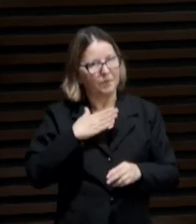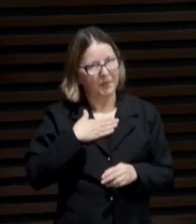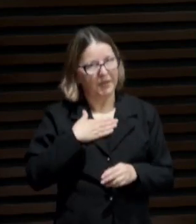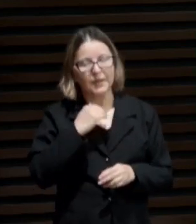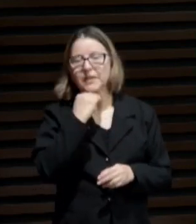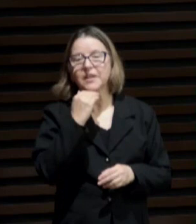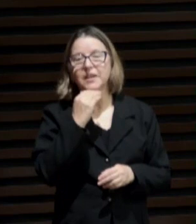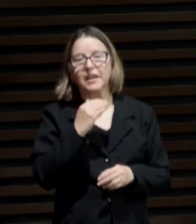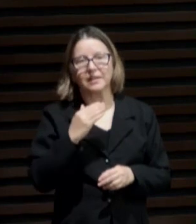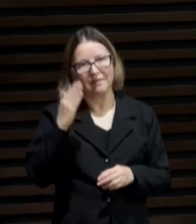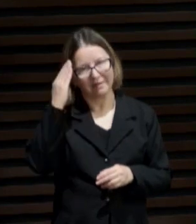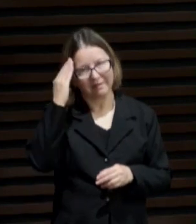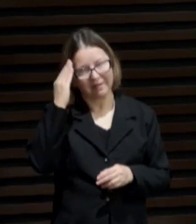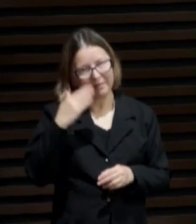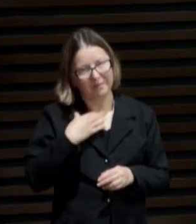Então, primeira coisa,